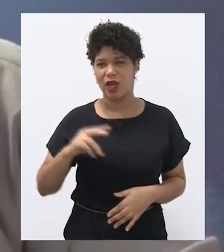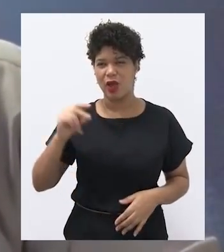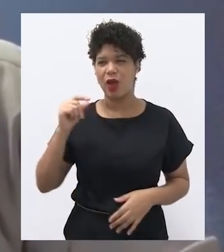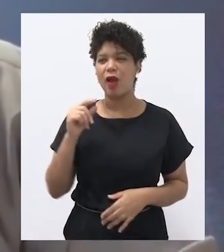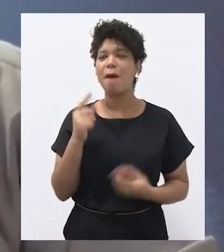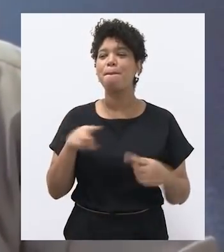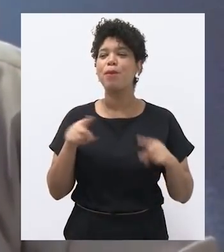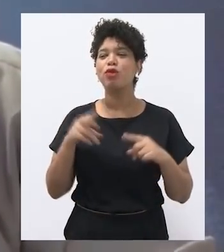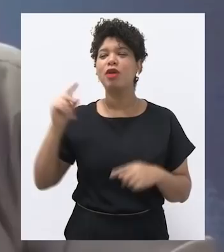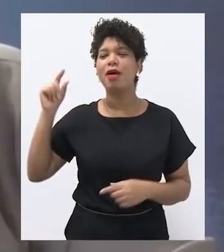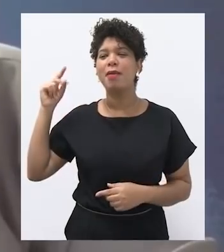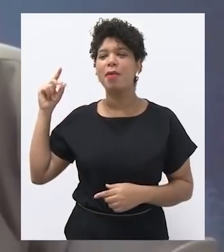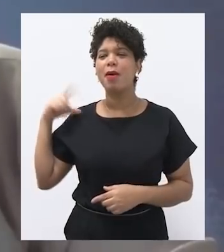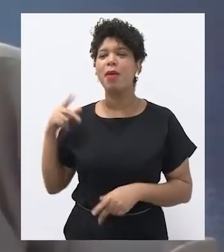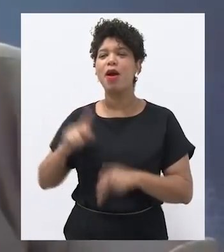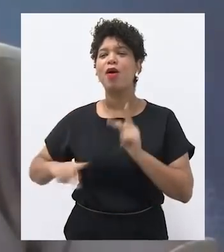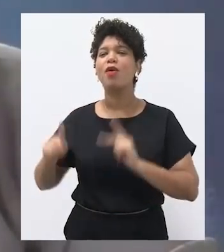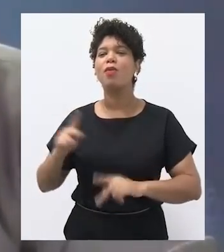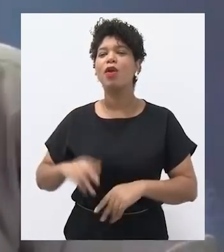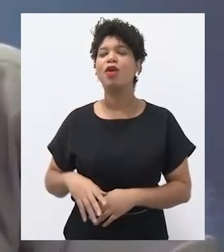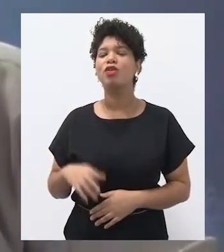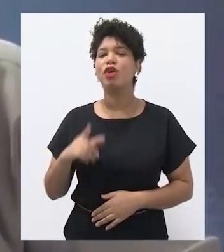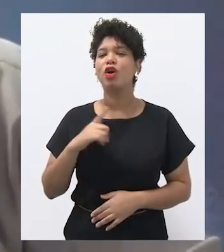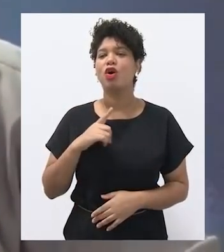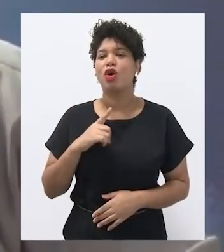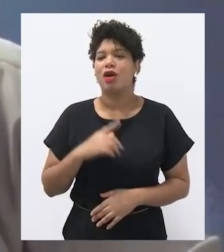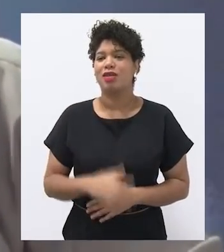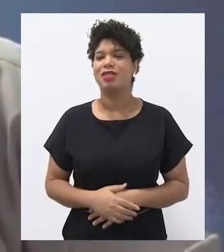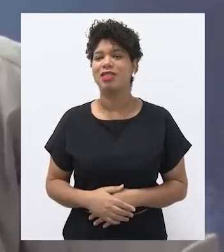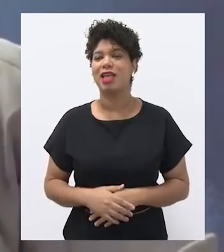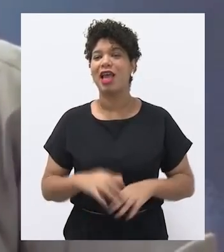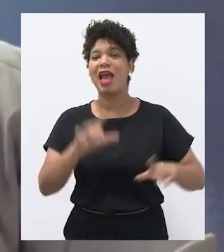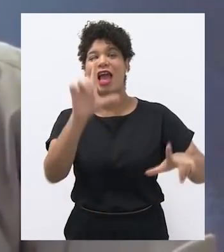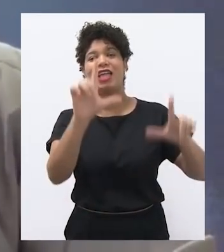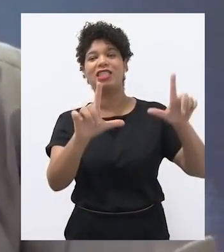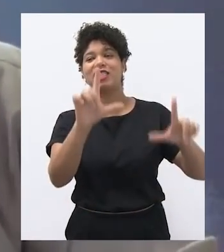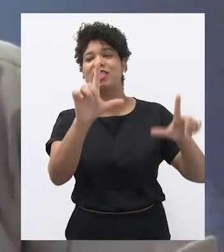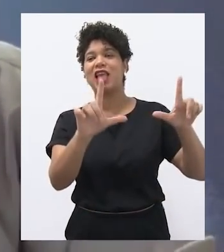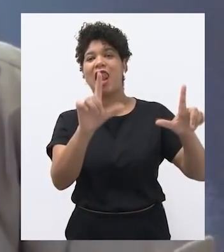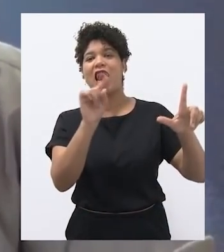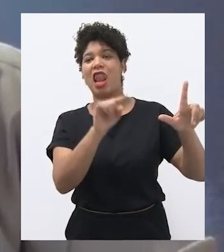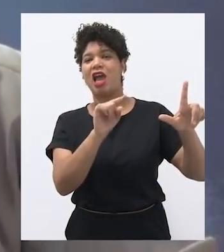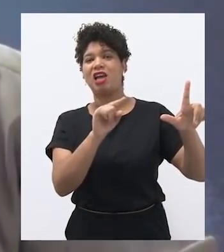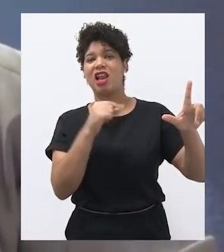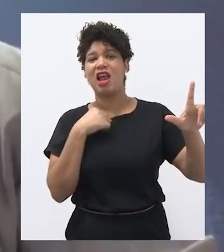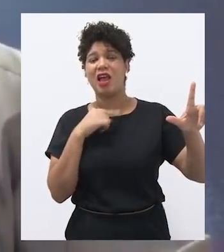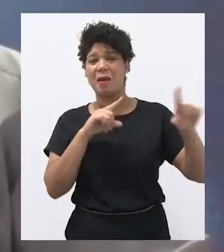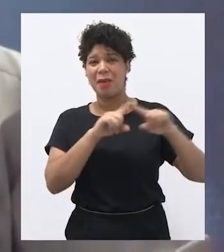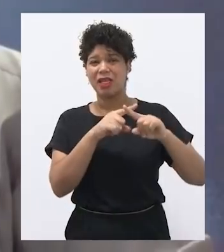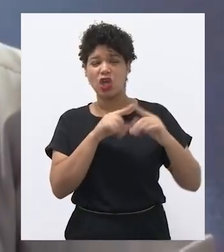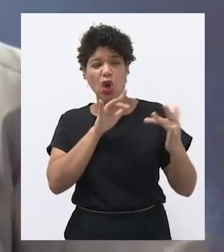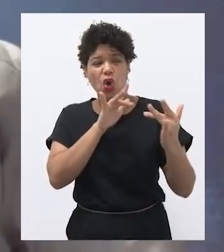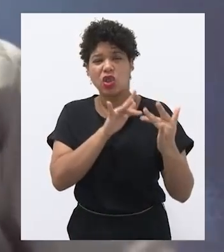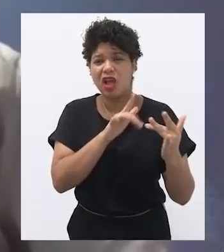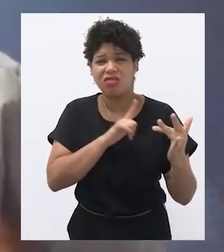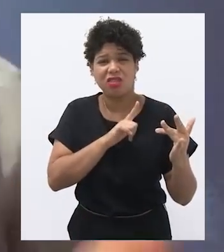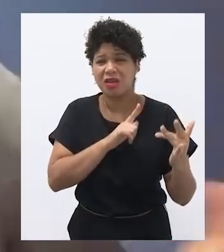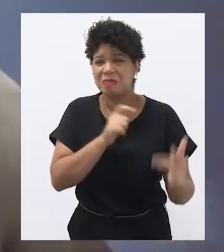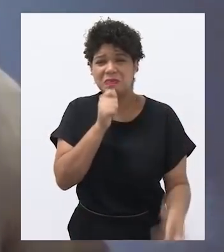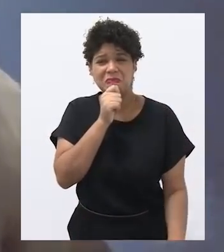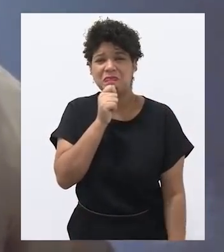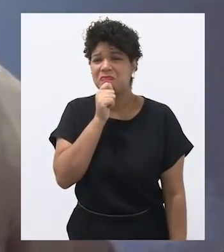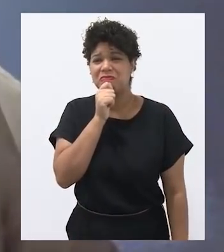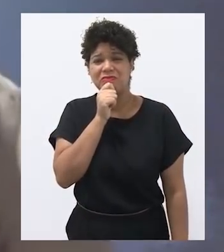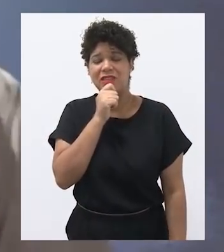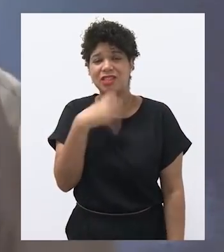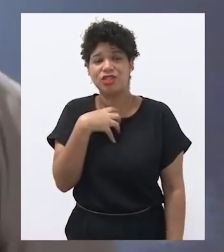pouco tempo atrás, que dizia assim: a tela fria deste celular. A tela, ela é fria na essência. Ela nos